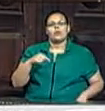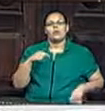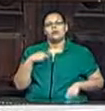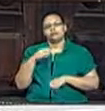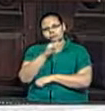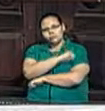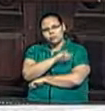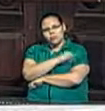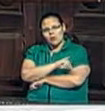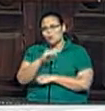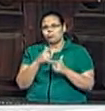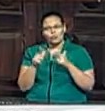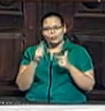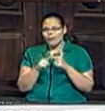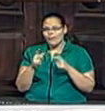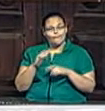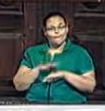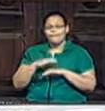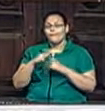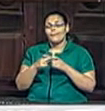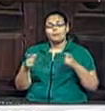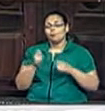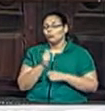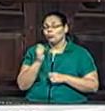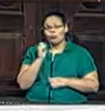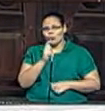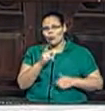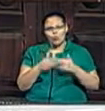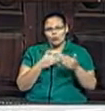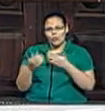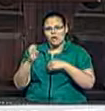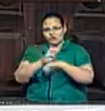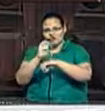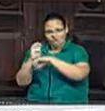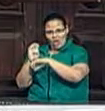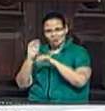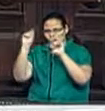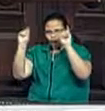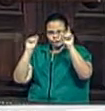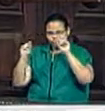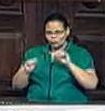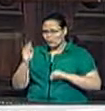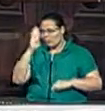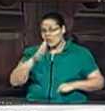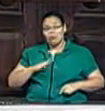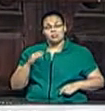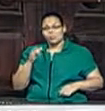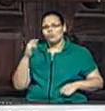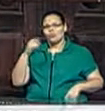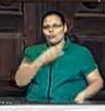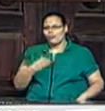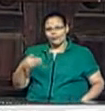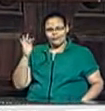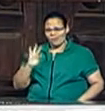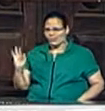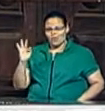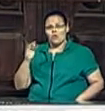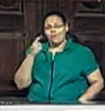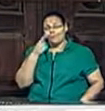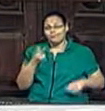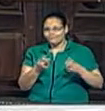é maior que qualquer outro Estado da Federação. Se o governo federal não compreender o drama que se vive aqui e não ajudar que